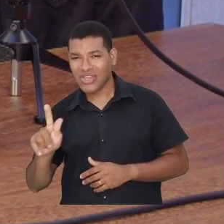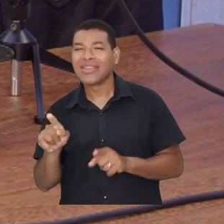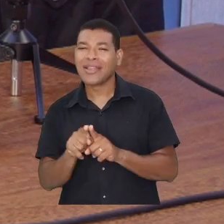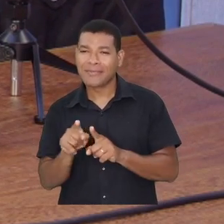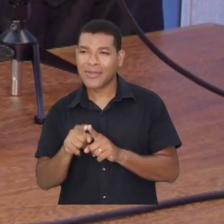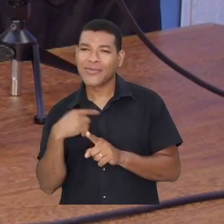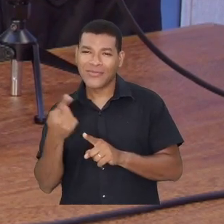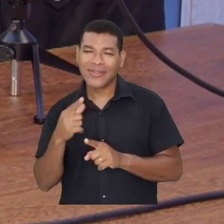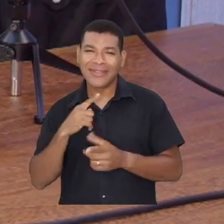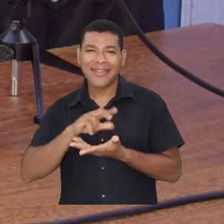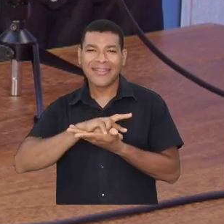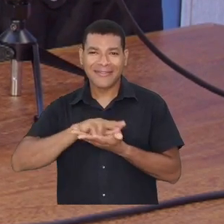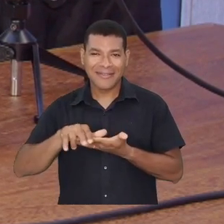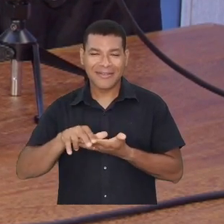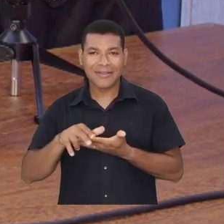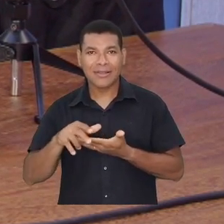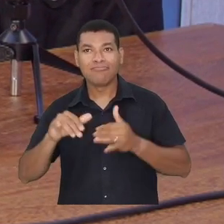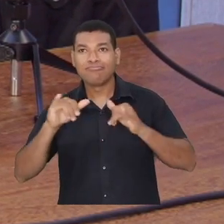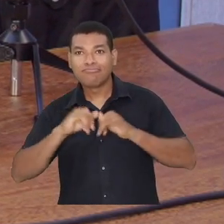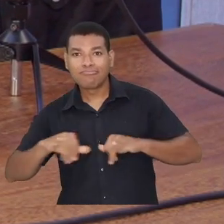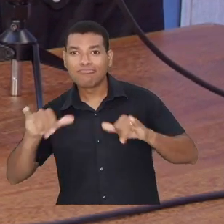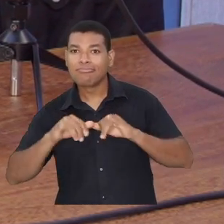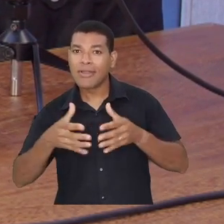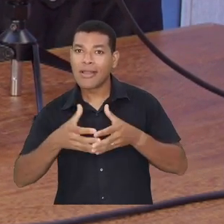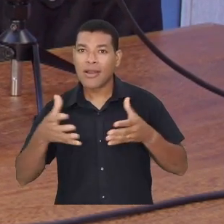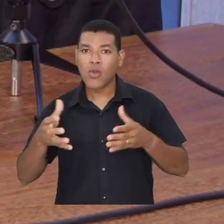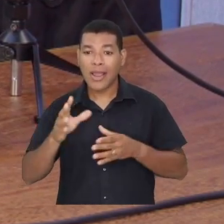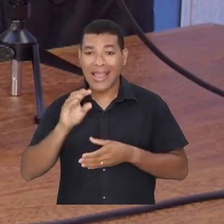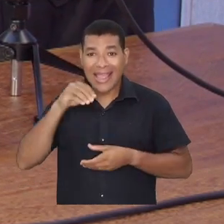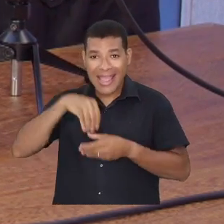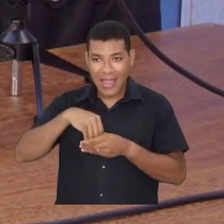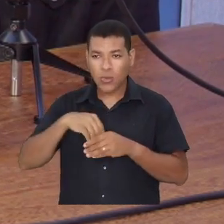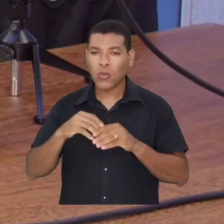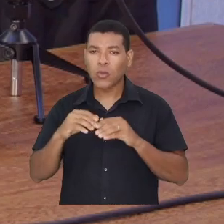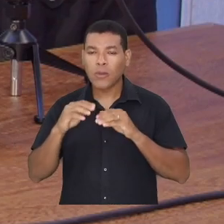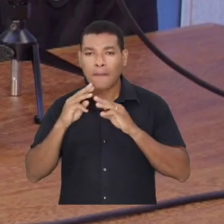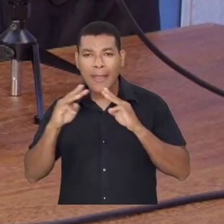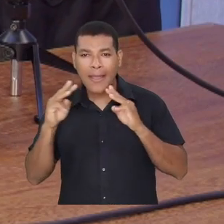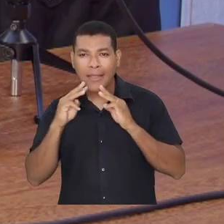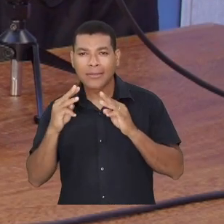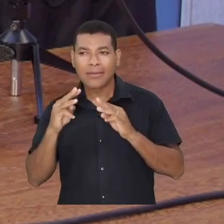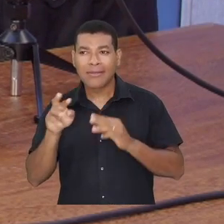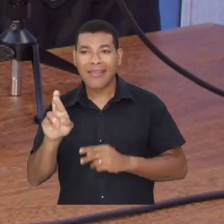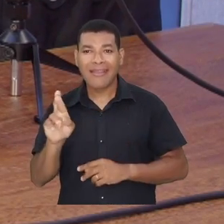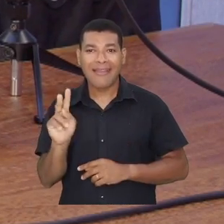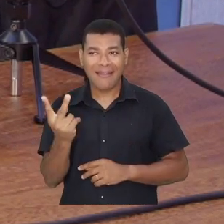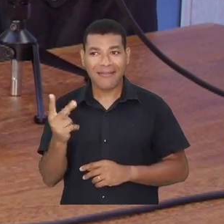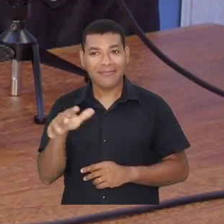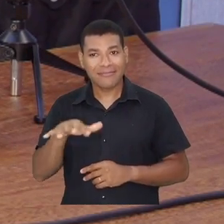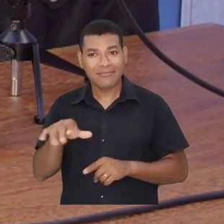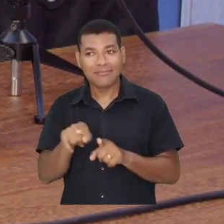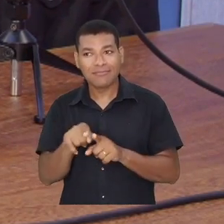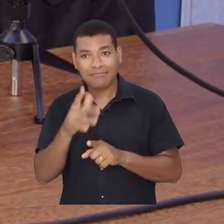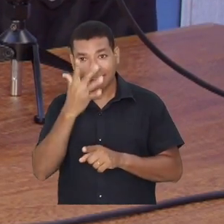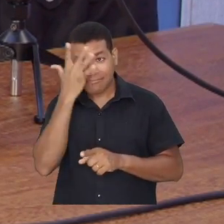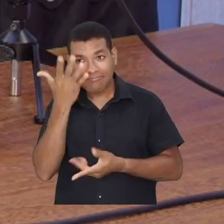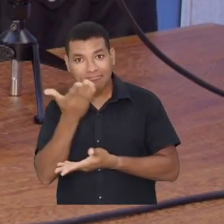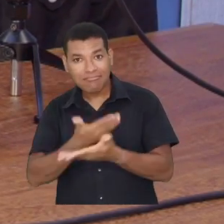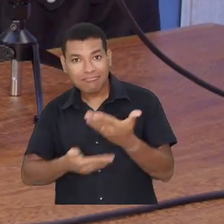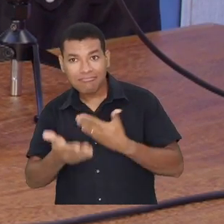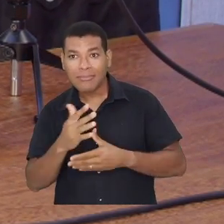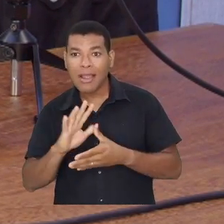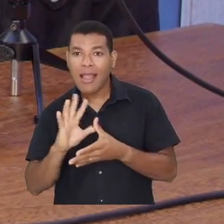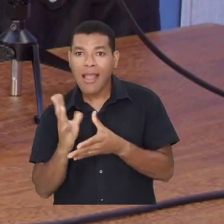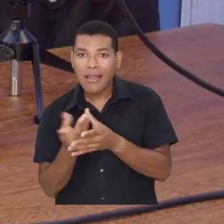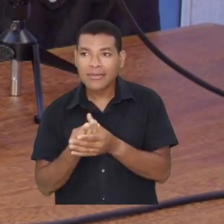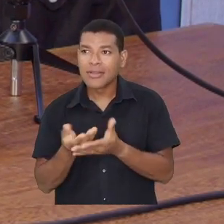gente compartilha uma grande campanha, um endomarketing, ações do próprio RH, e o pessoal engaja, reposta e adiciona ali